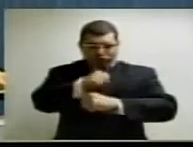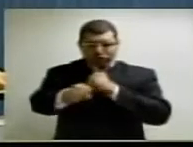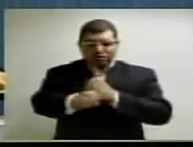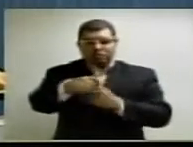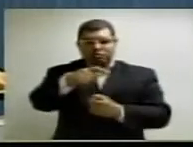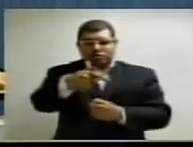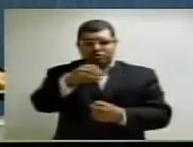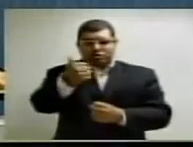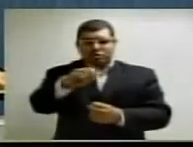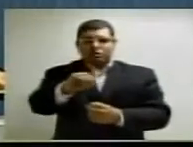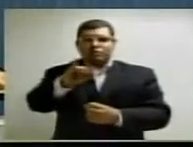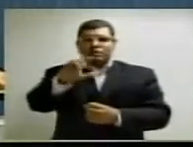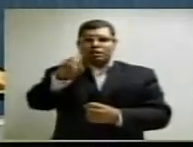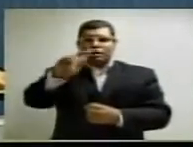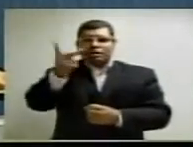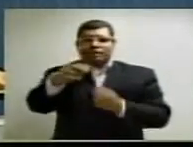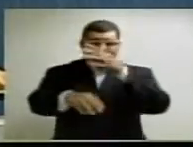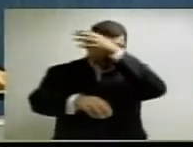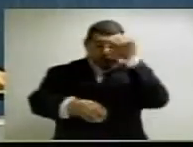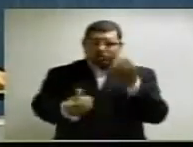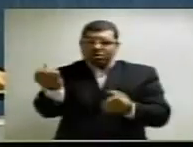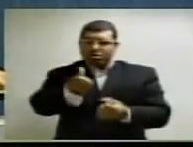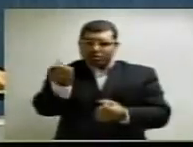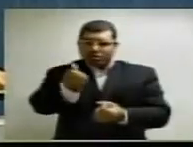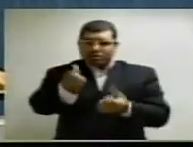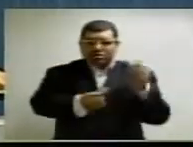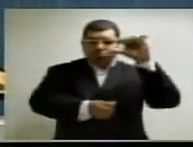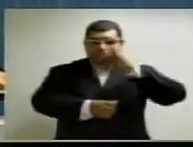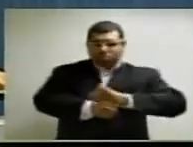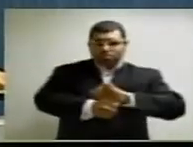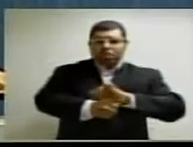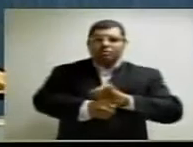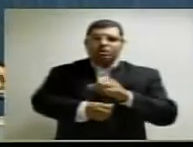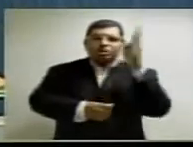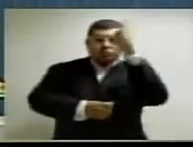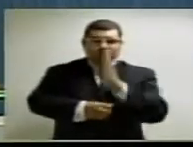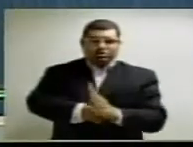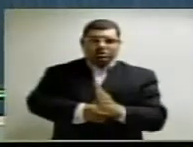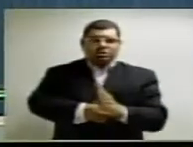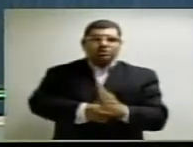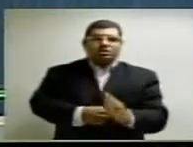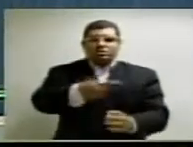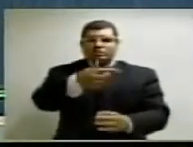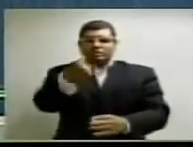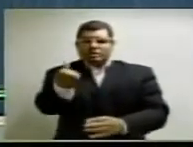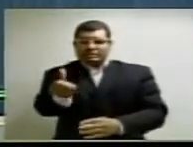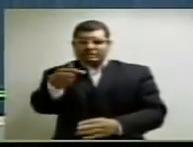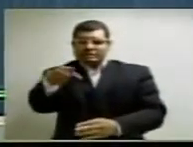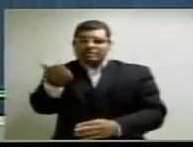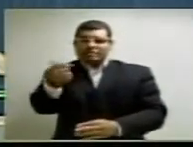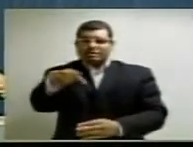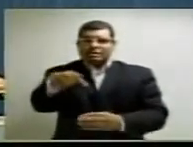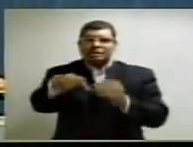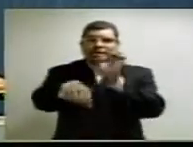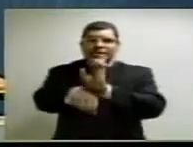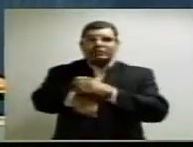2010, o IDH do Amazonas é o 6º pior do país. Entre 27 estados da